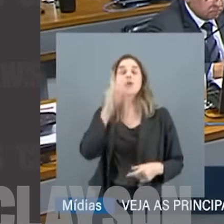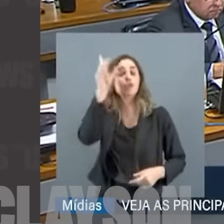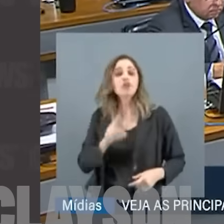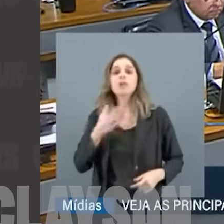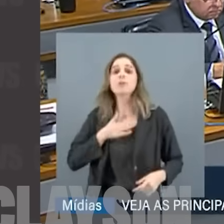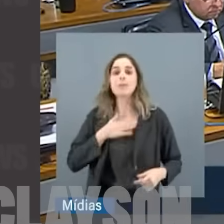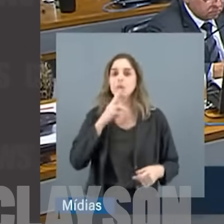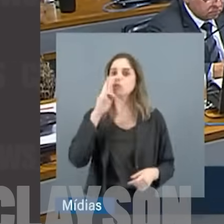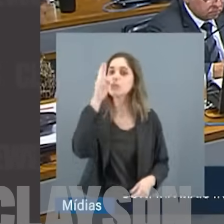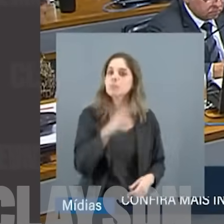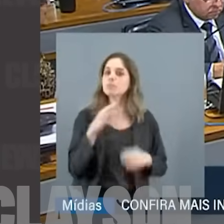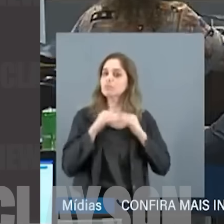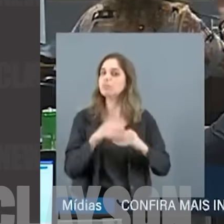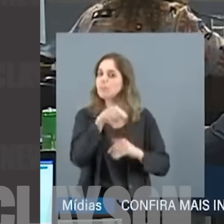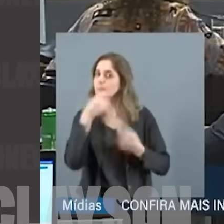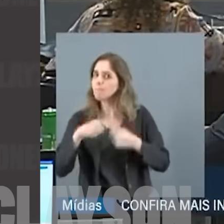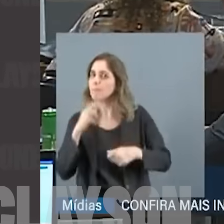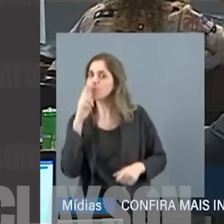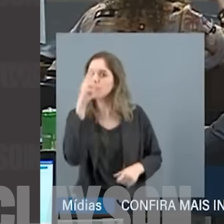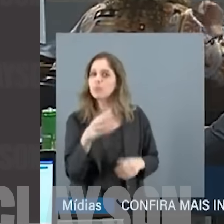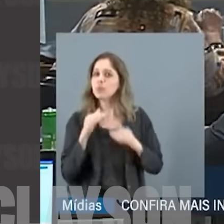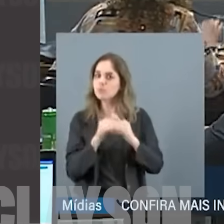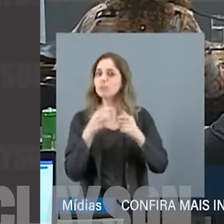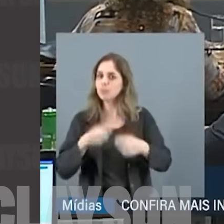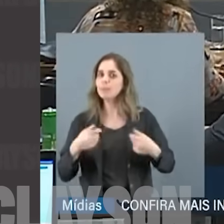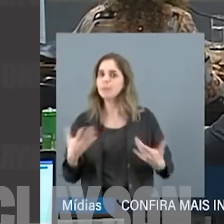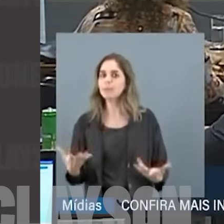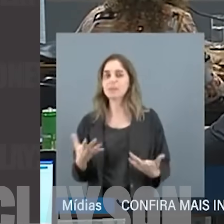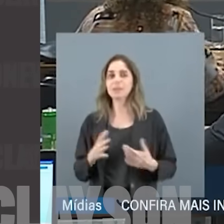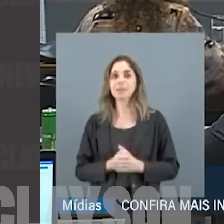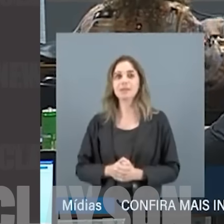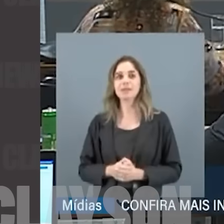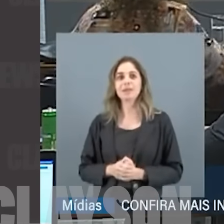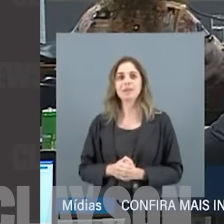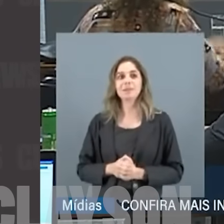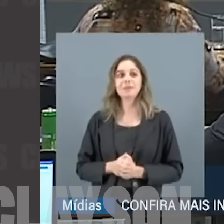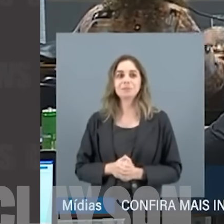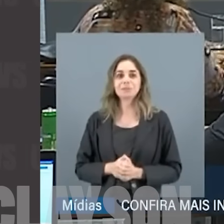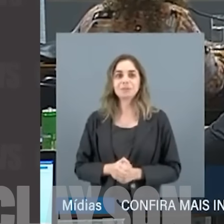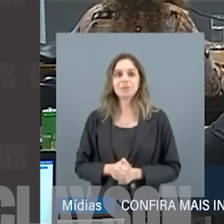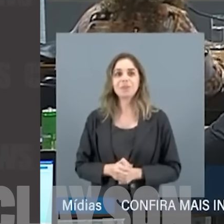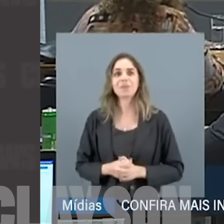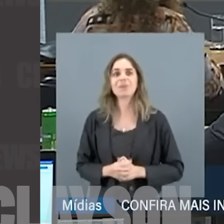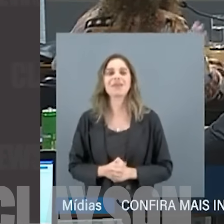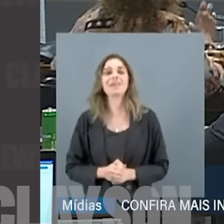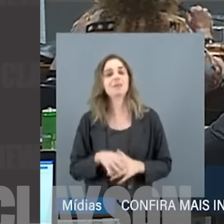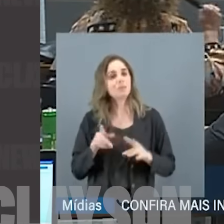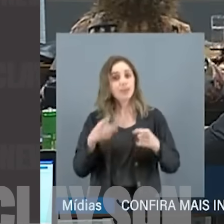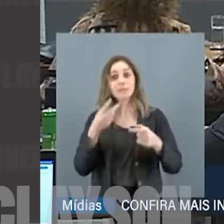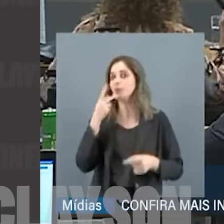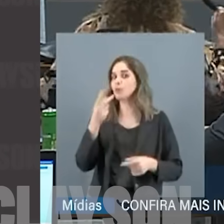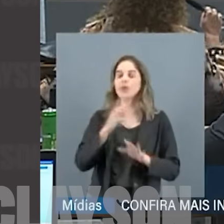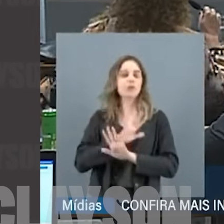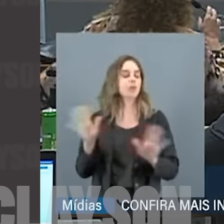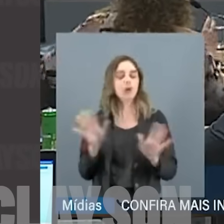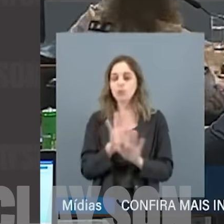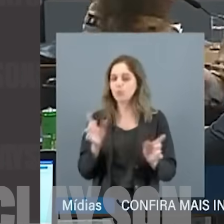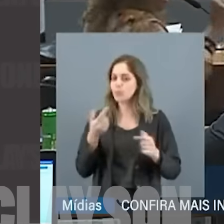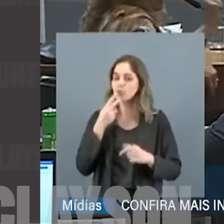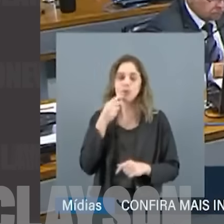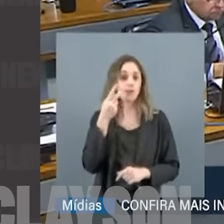nesses termos nesses termos eu nesses termos nesses termos não será